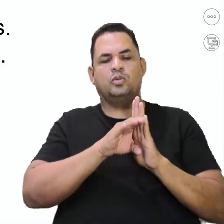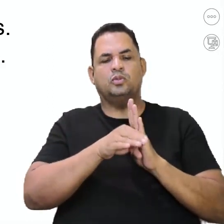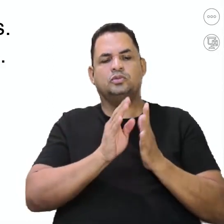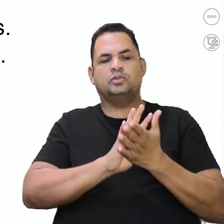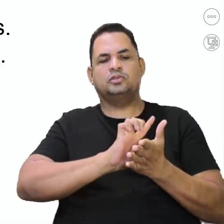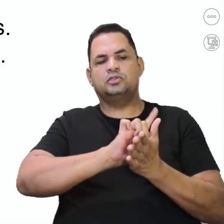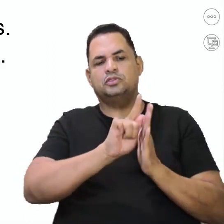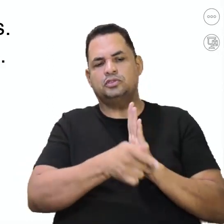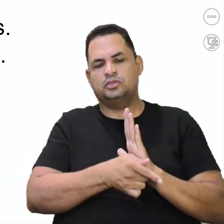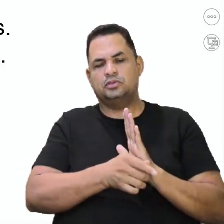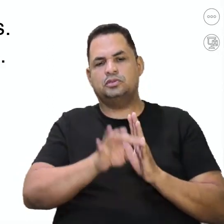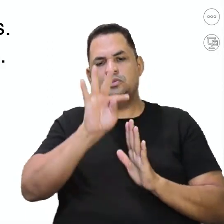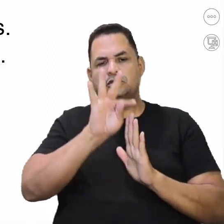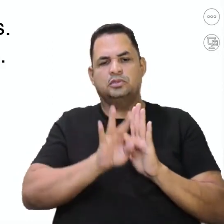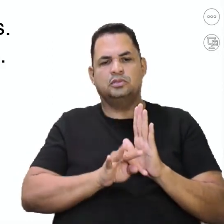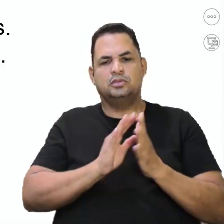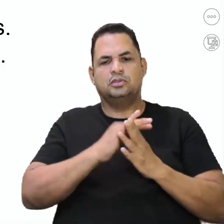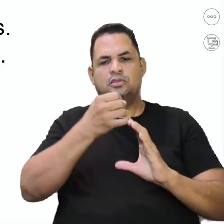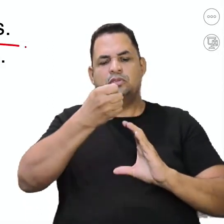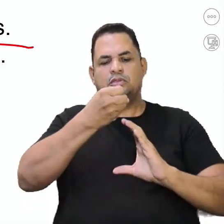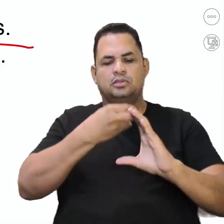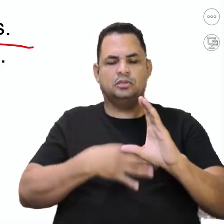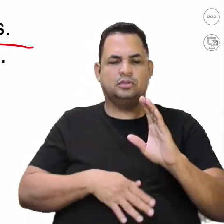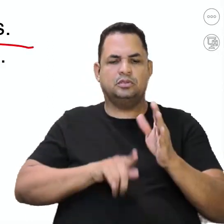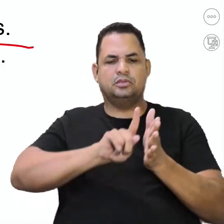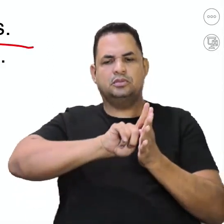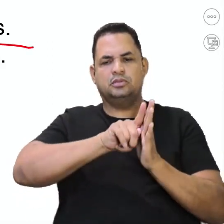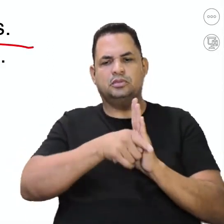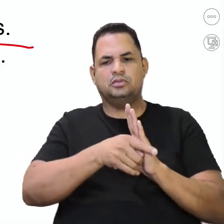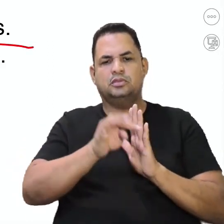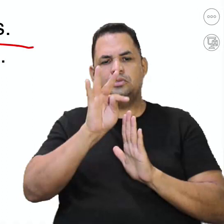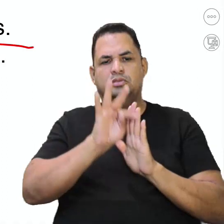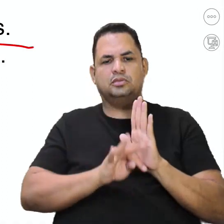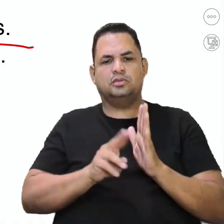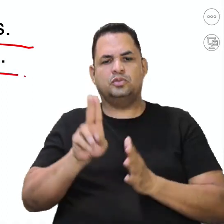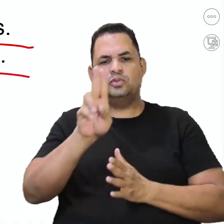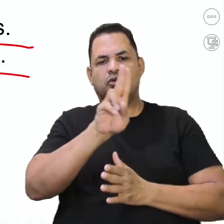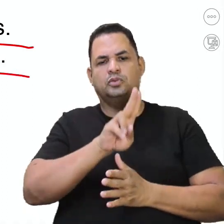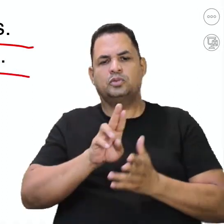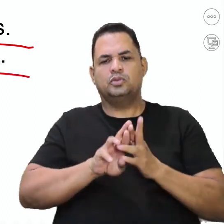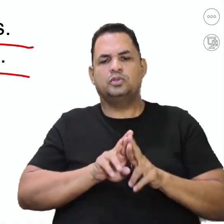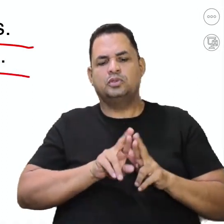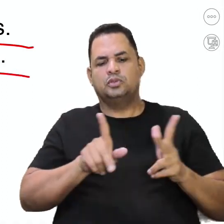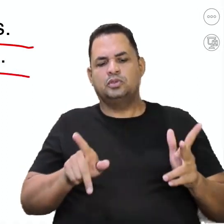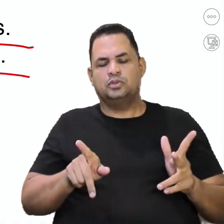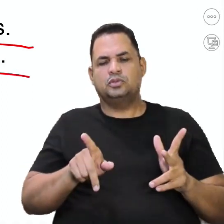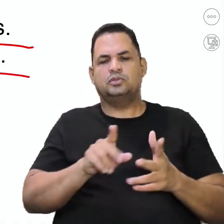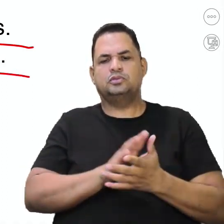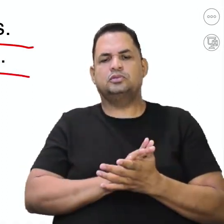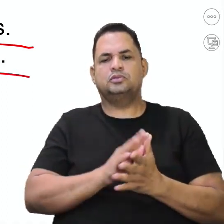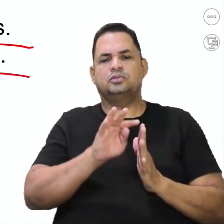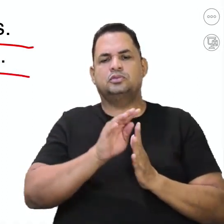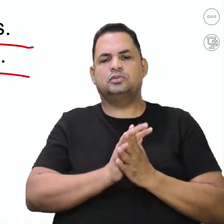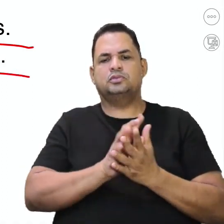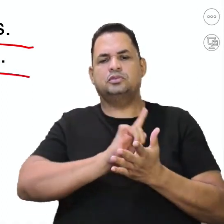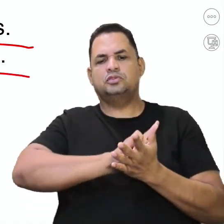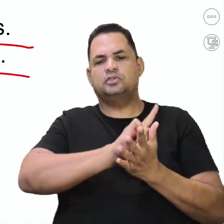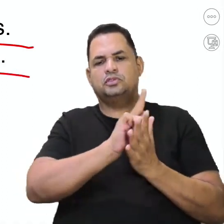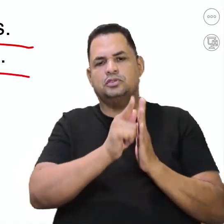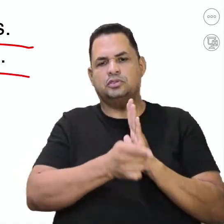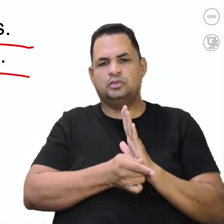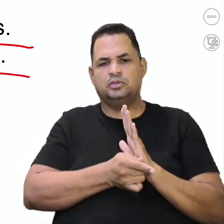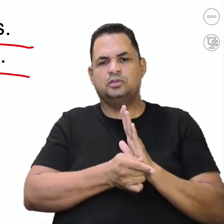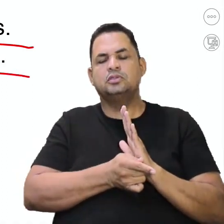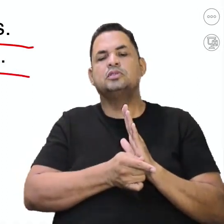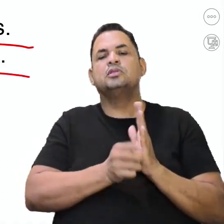gêneros textuais, características dos gêneros textuais, uso dos diferentes gêneros